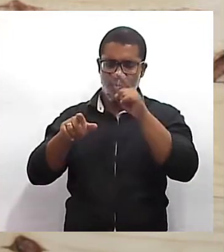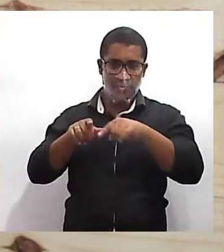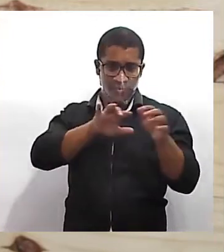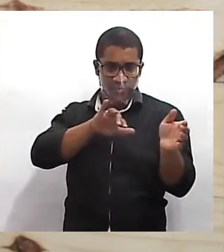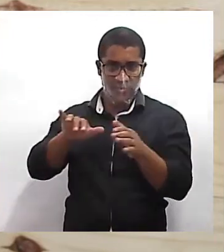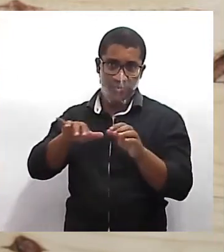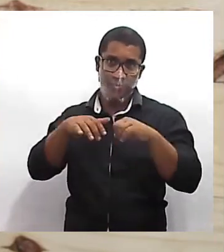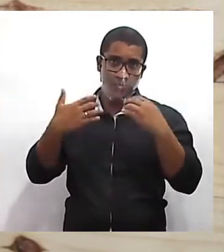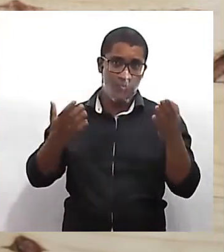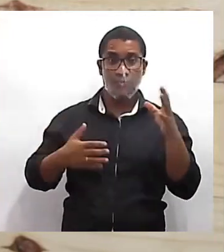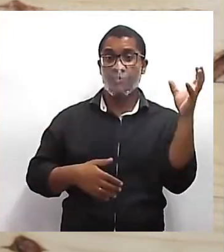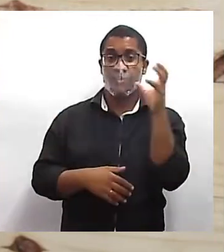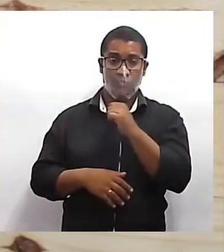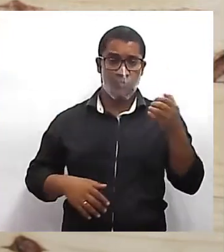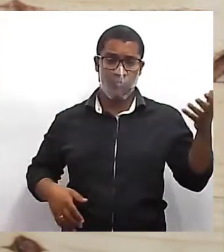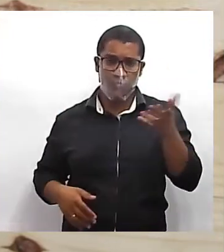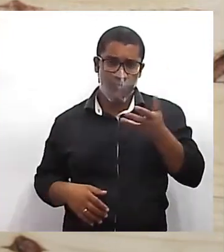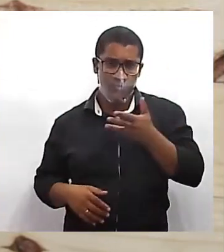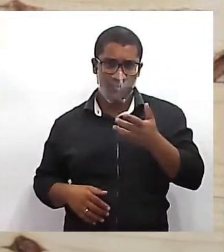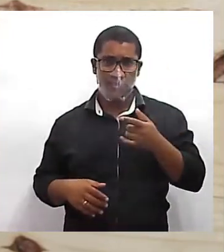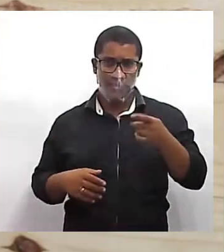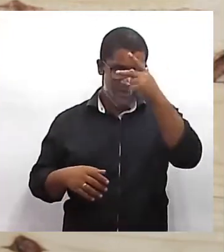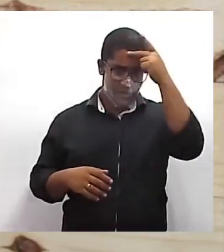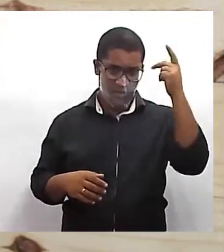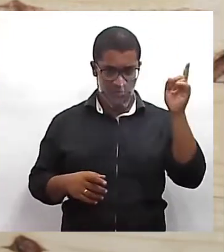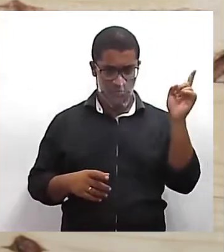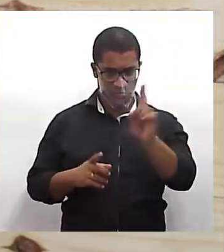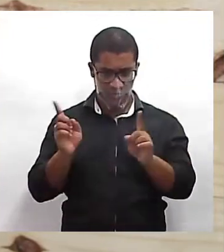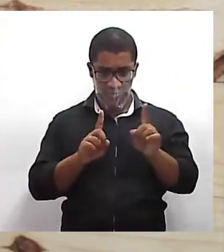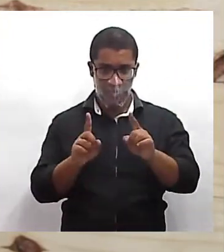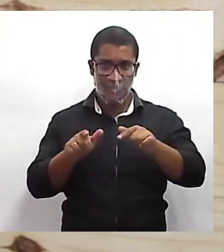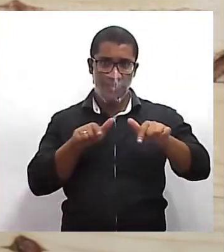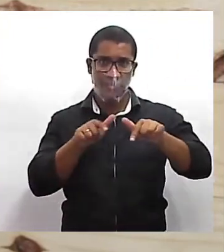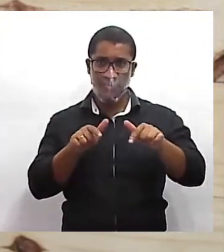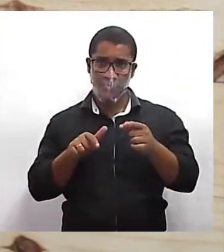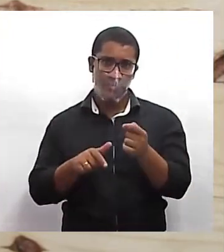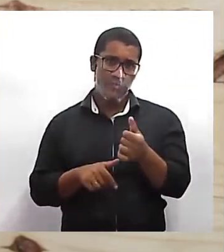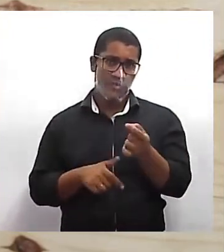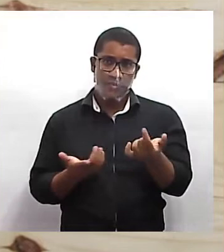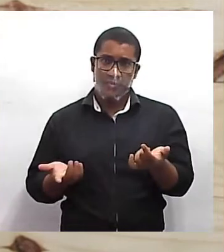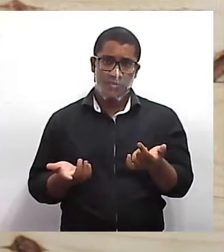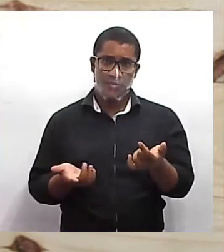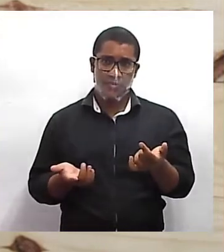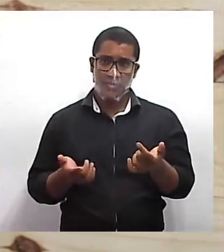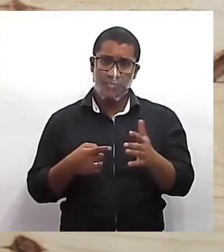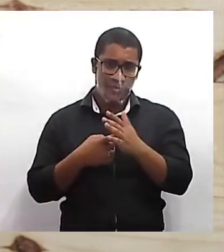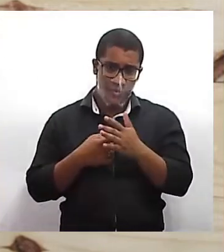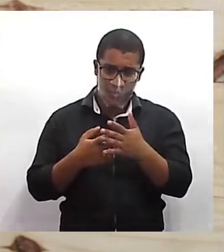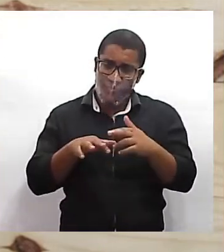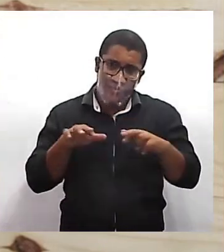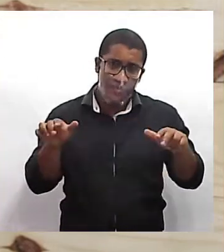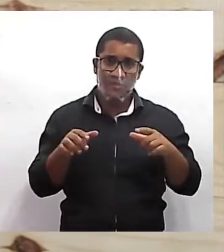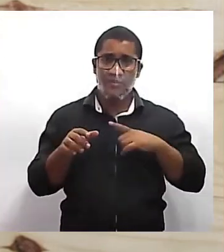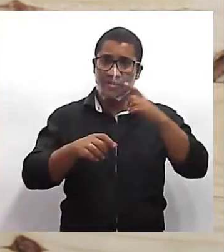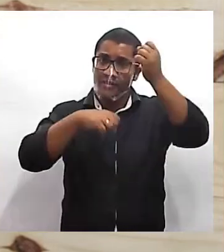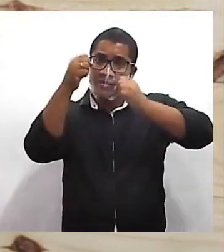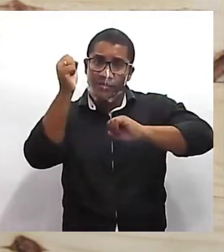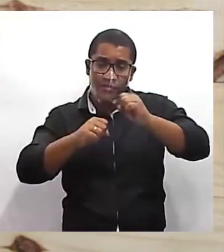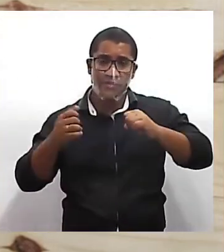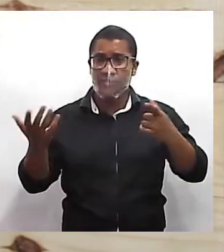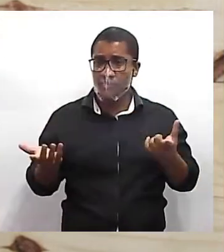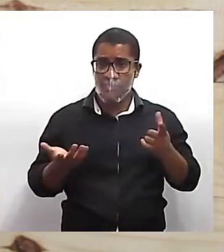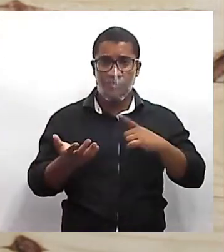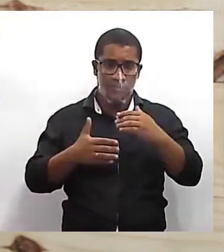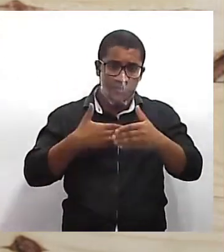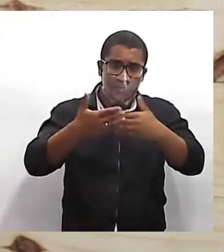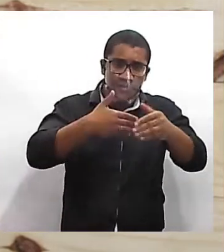de forma mais rápida, requerendo assim menos mão de obra para serem executados. Os processos seletivos de pessoal, na indústrias, os processos que envolvem